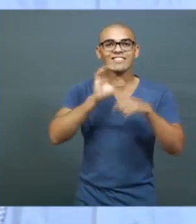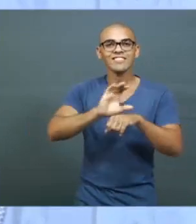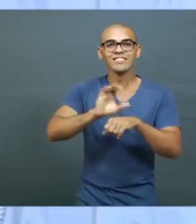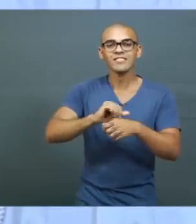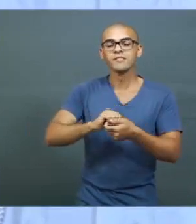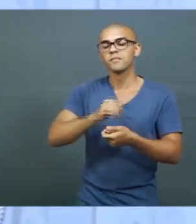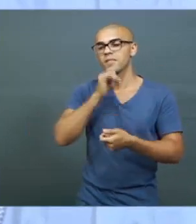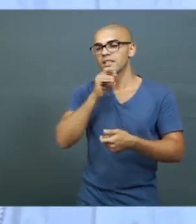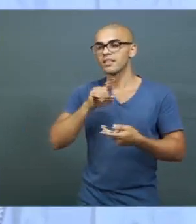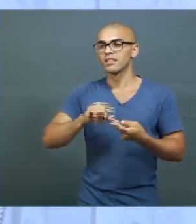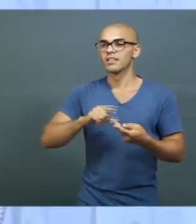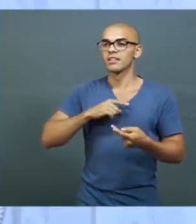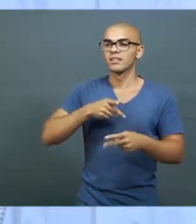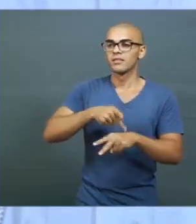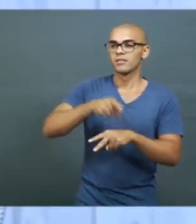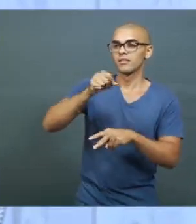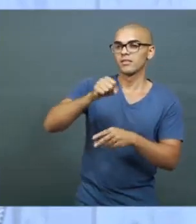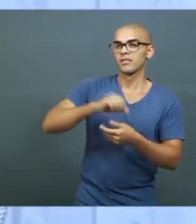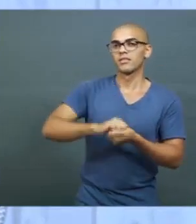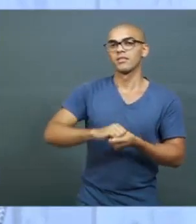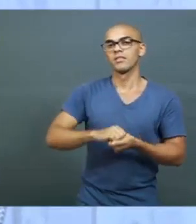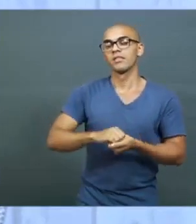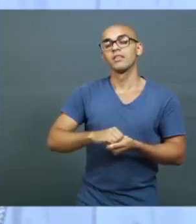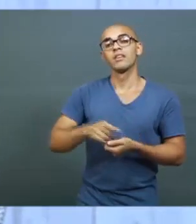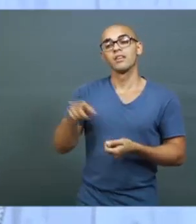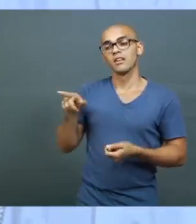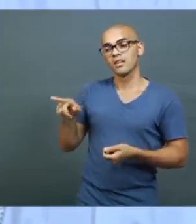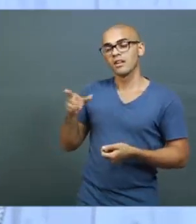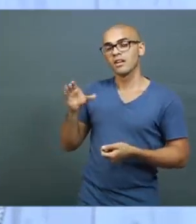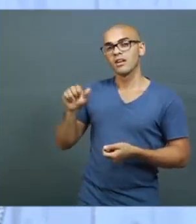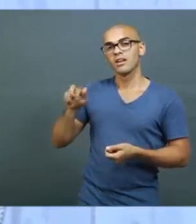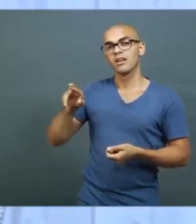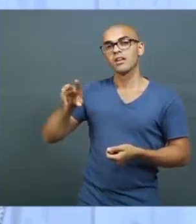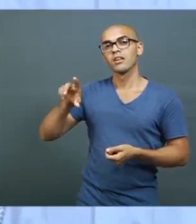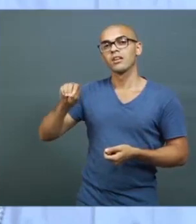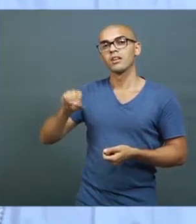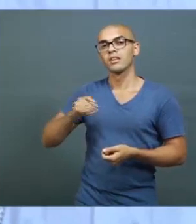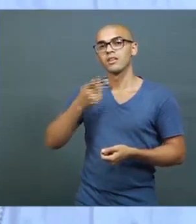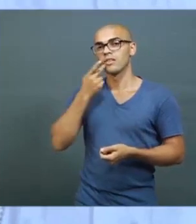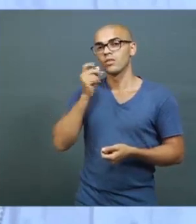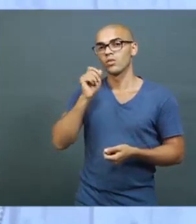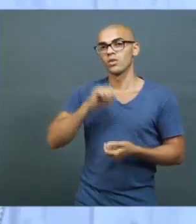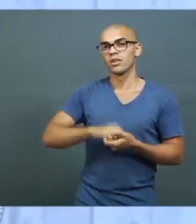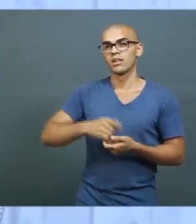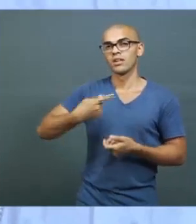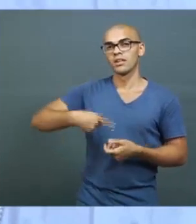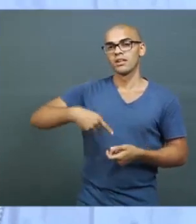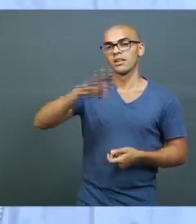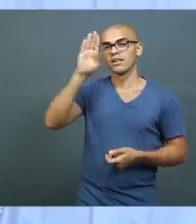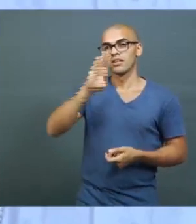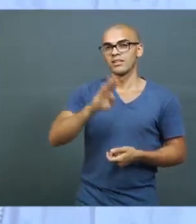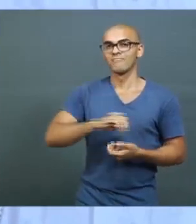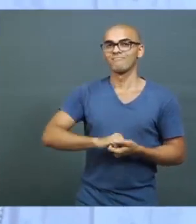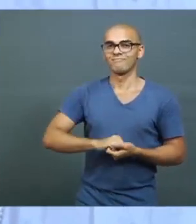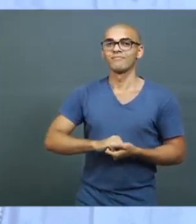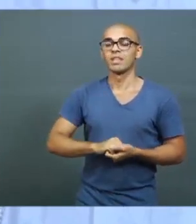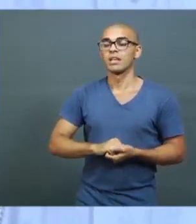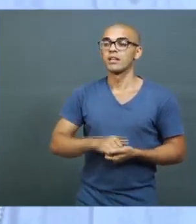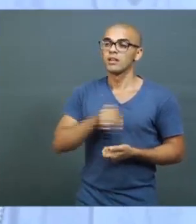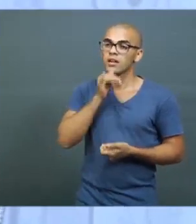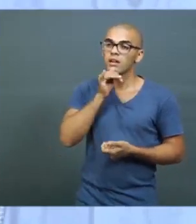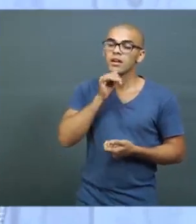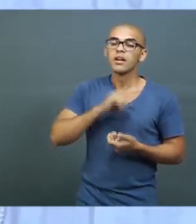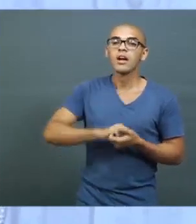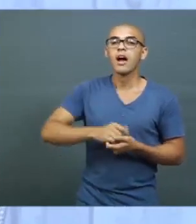pós-graduação. O Carlinhos citou a nossa presença nacional. A gente está presente também nas academias nacionalmente. A gente tem